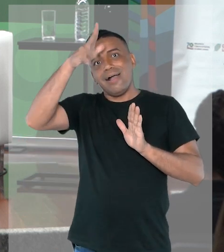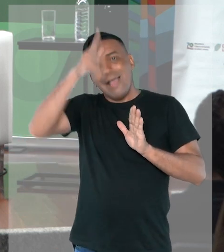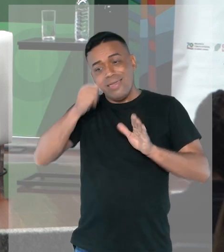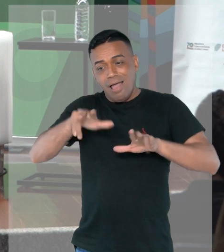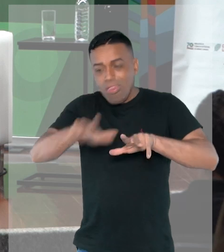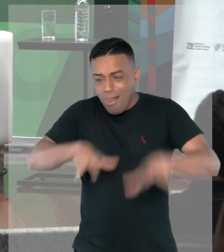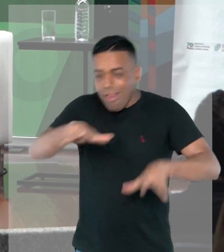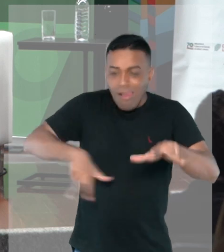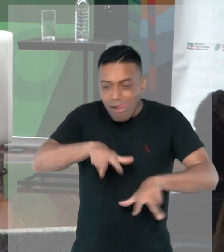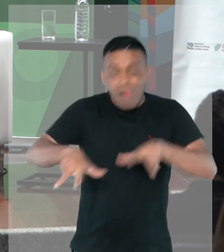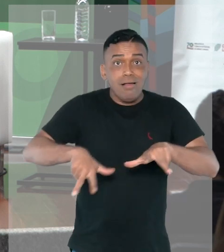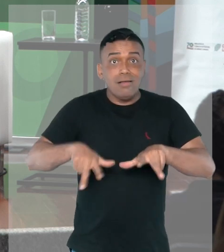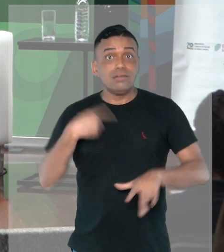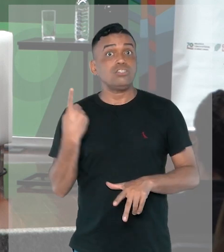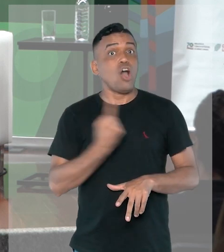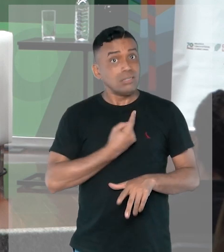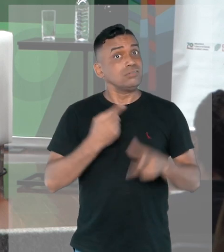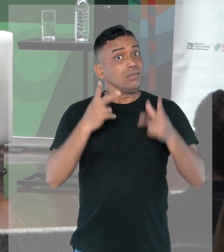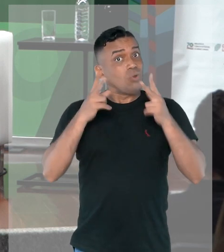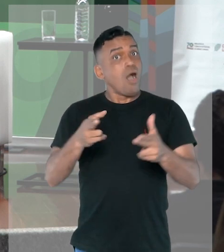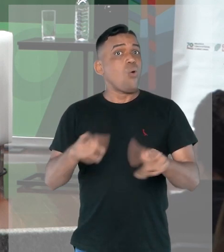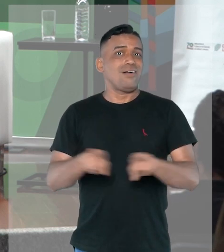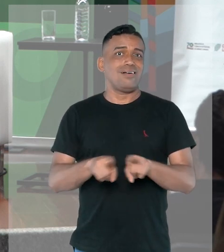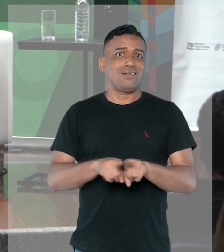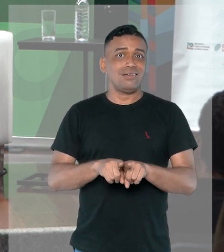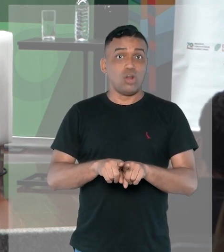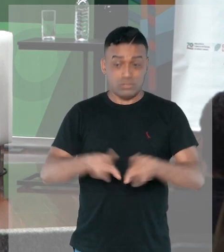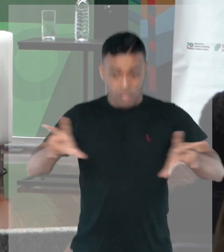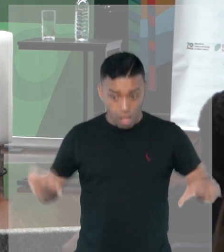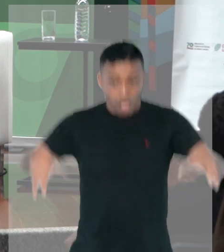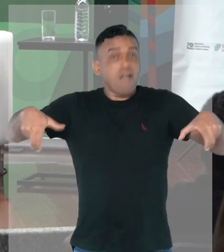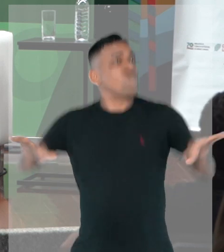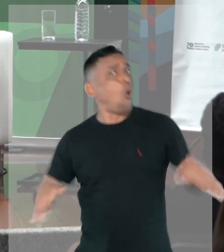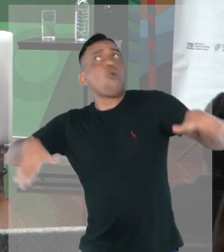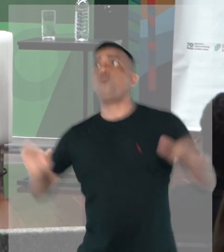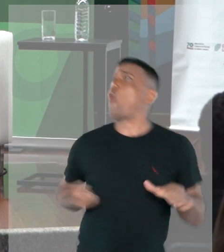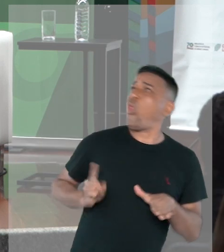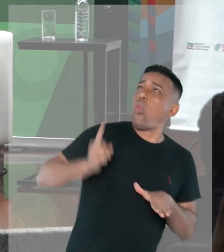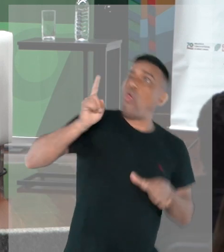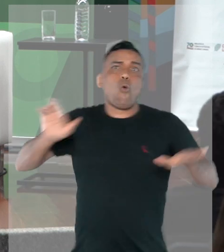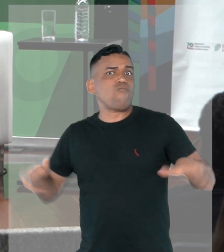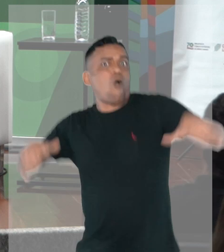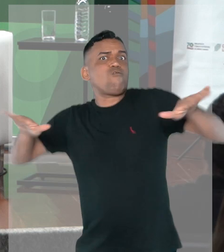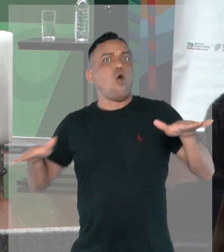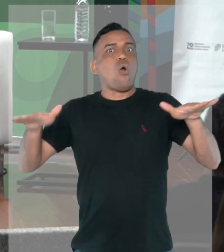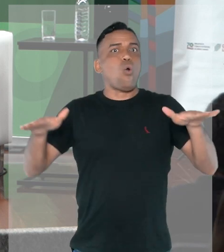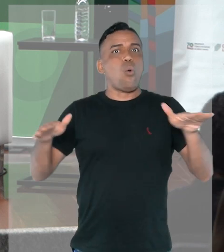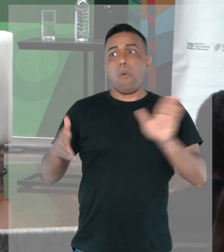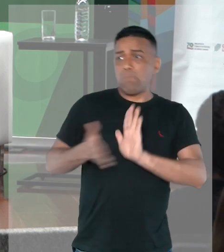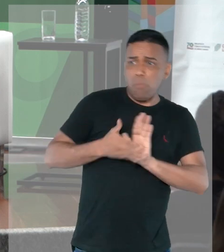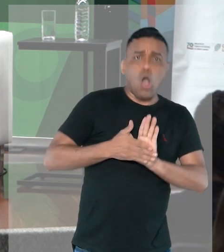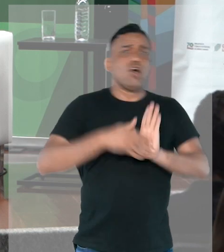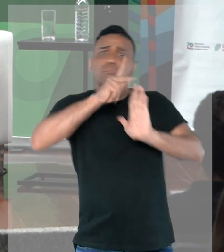chão. Diz que muitos de nós somos assim. Somos águias, podemos voar alto, podemos ter planos